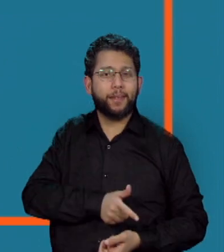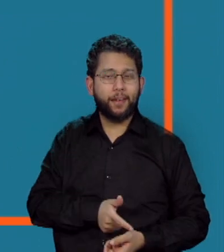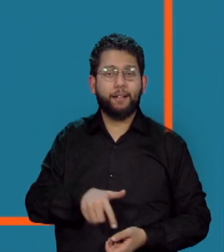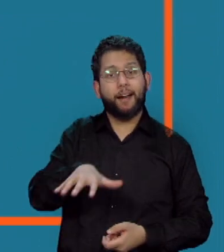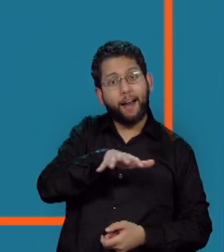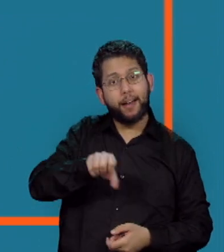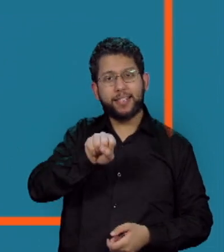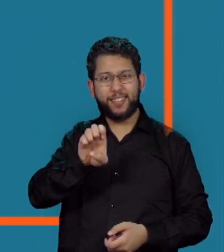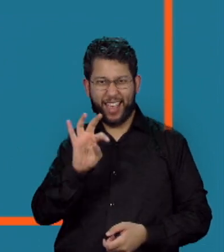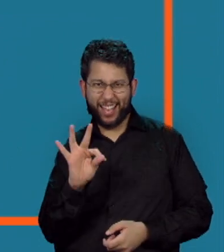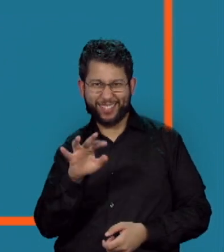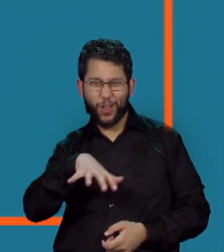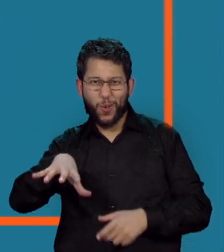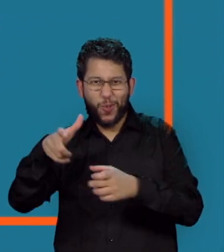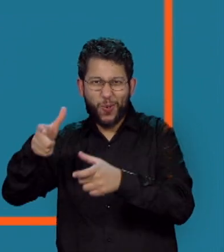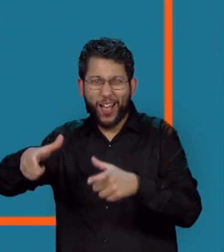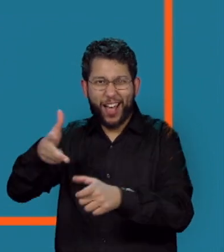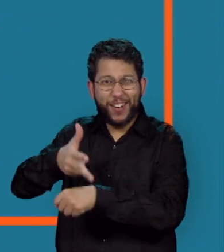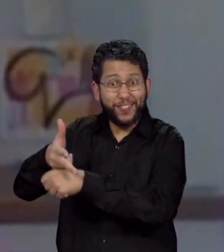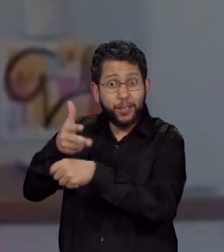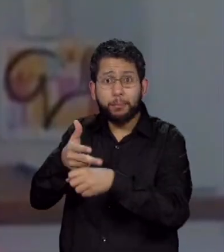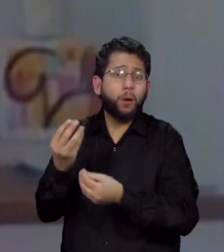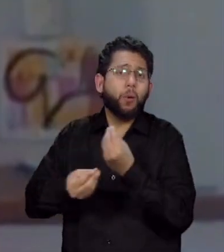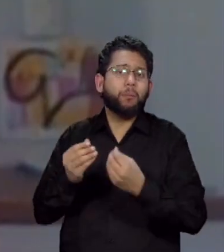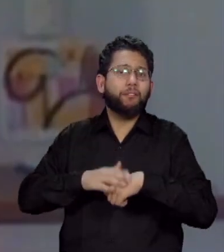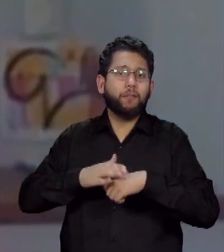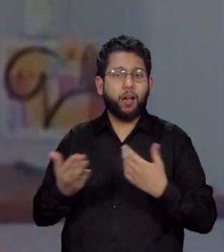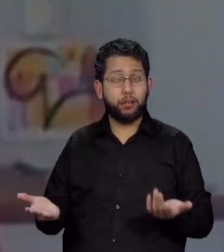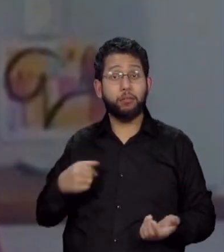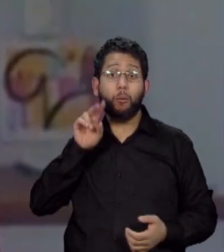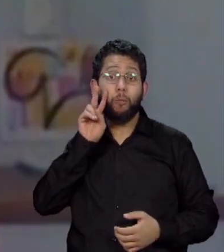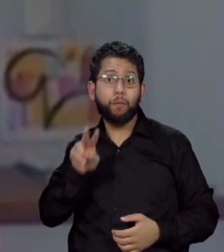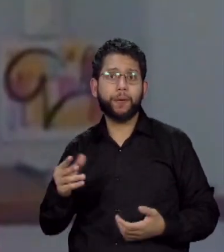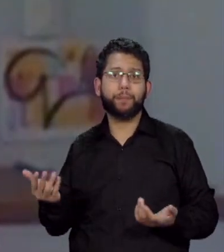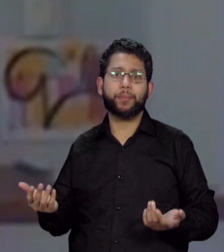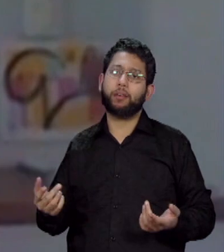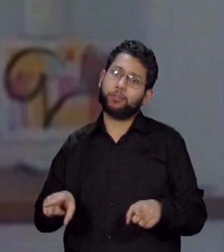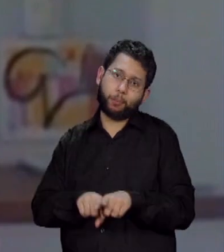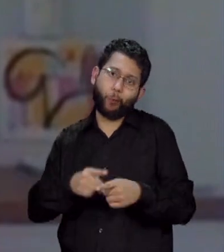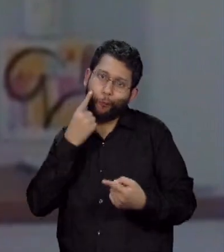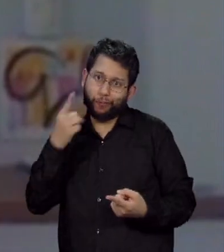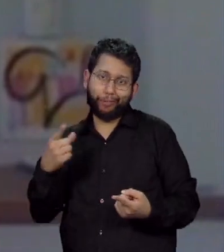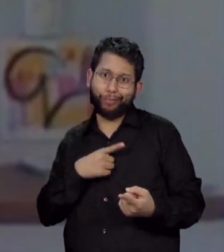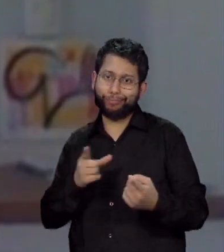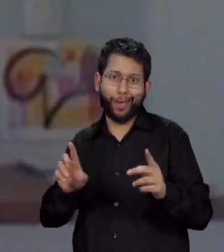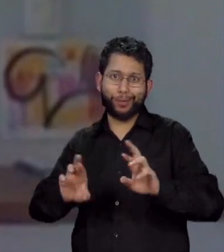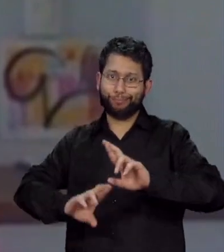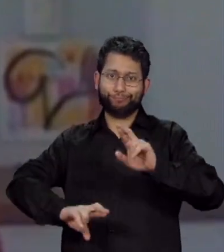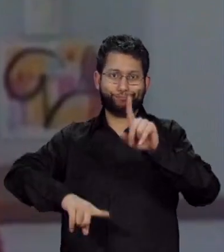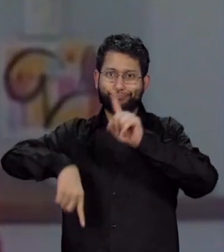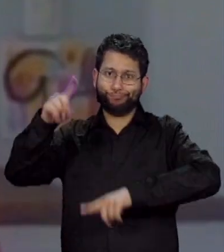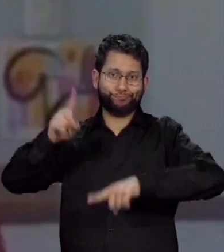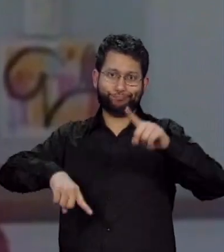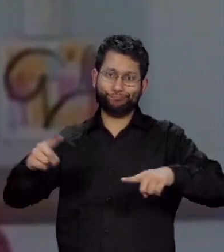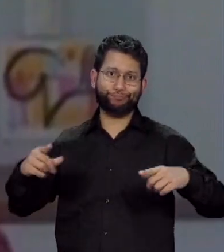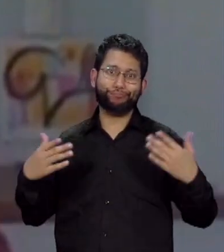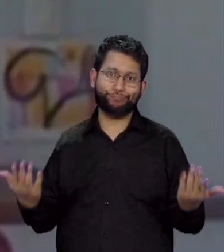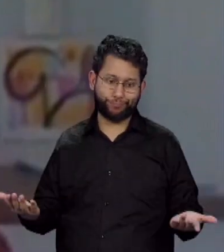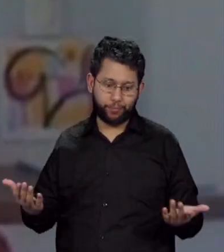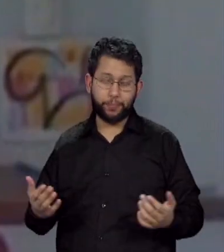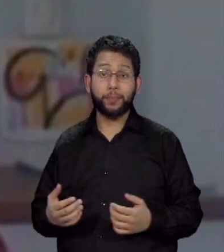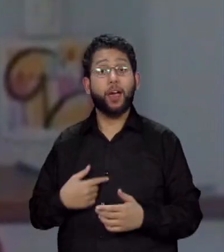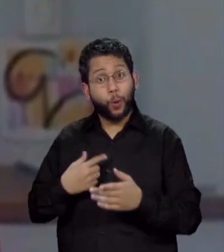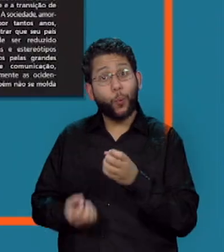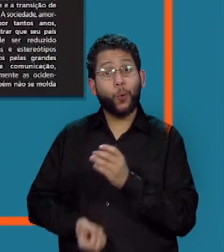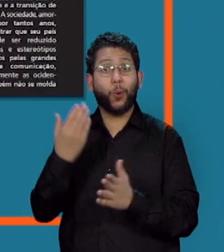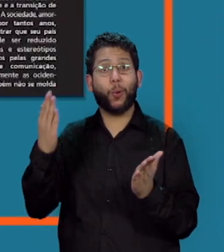como é que eles viabilizavam isso. E pude ver, claro, obviamente, as contradições, né, daquele país. Isso resultou num